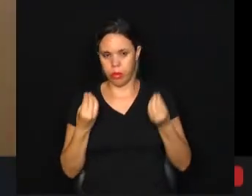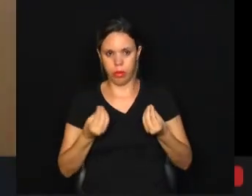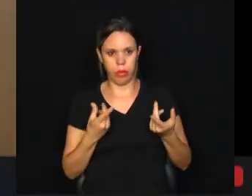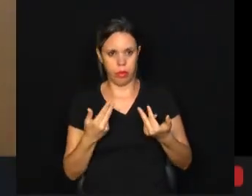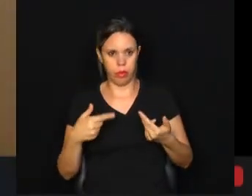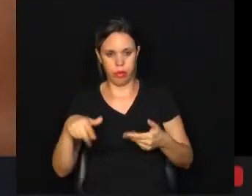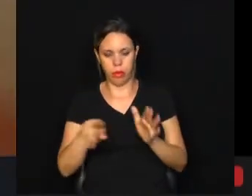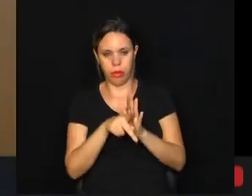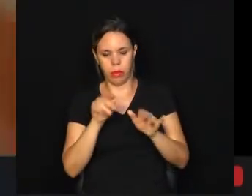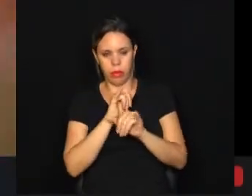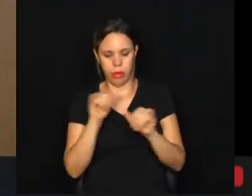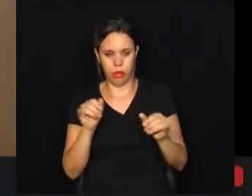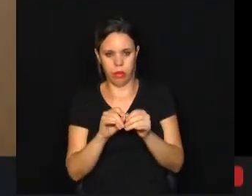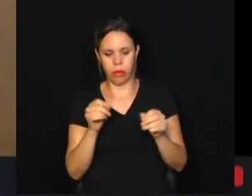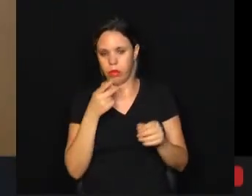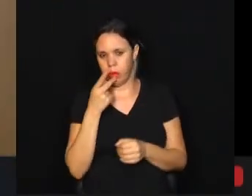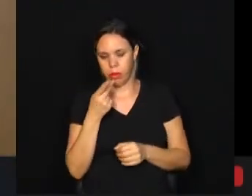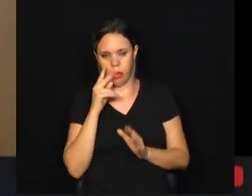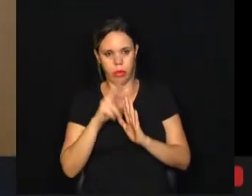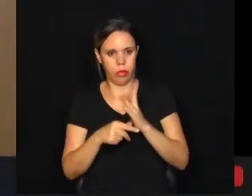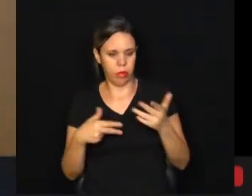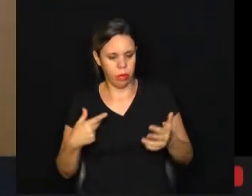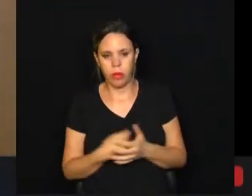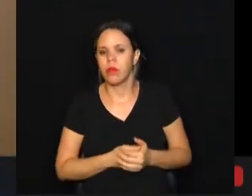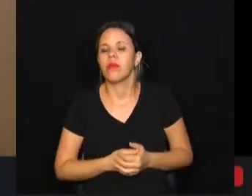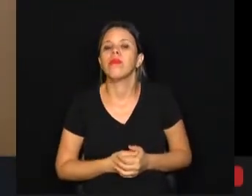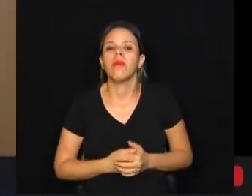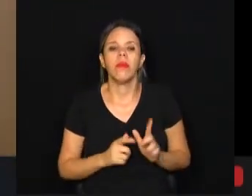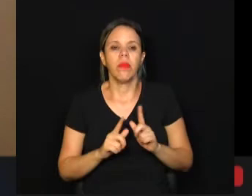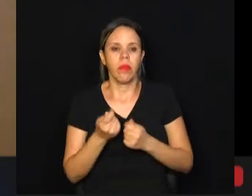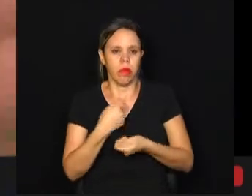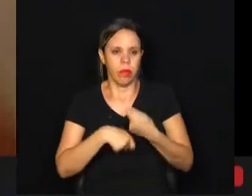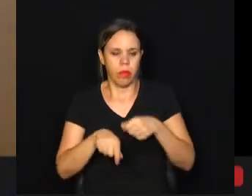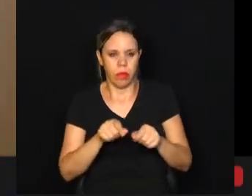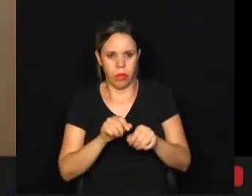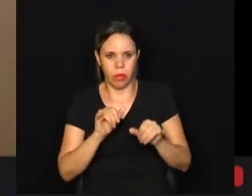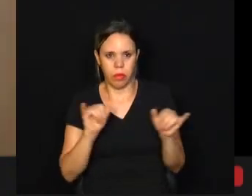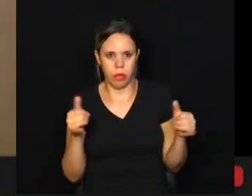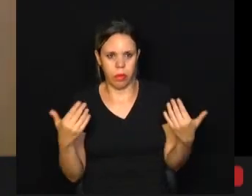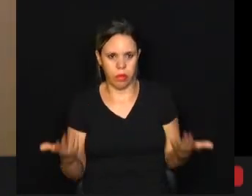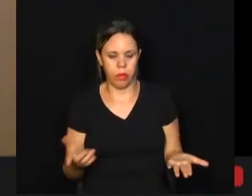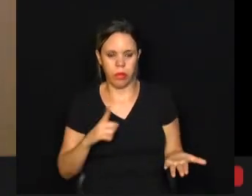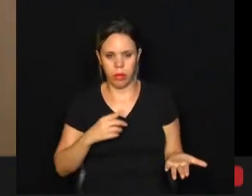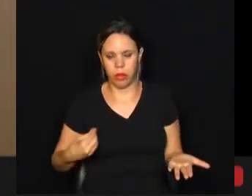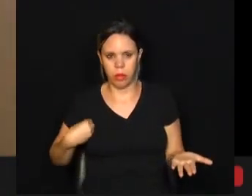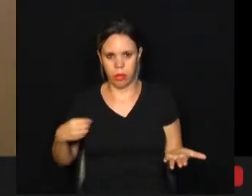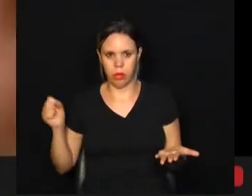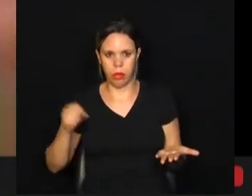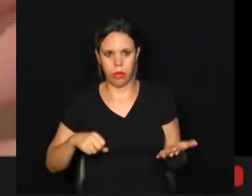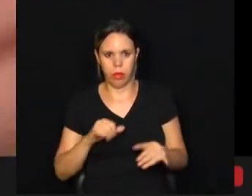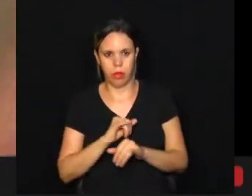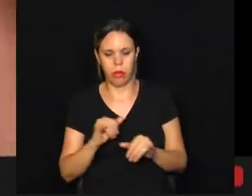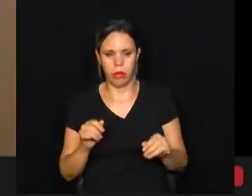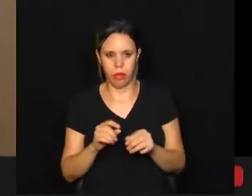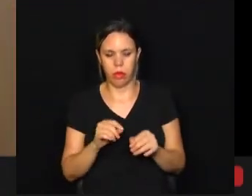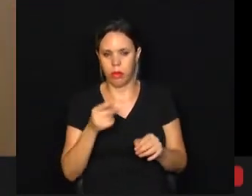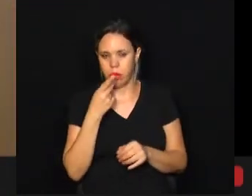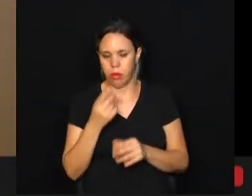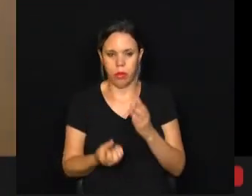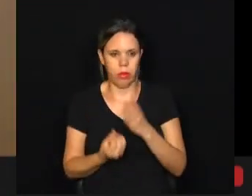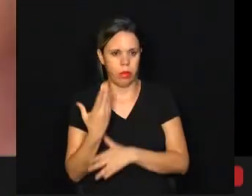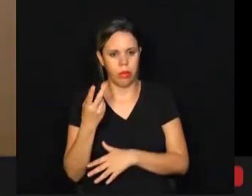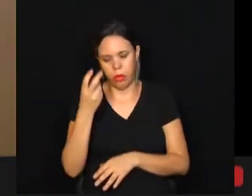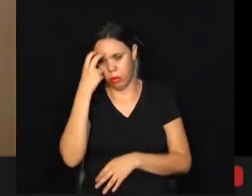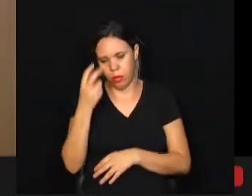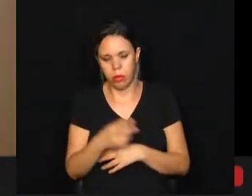suas propagandas para falar de várias coisas que uma gestão faz, que existisse uma campanha para falar do que a